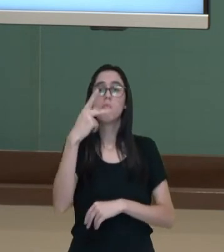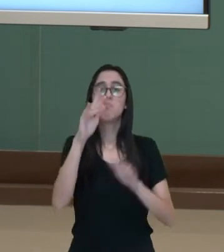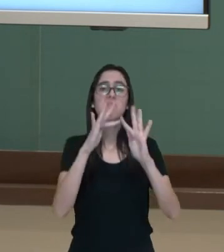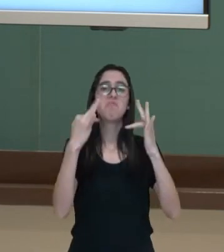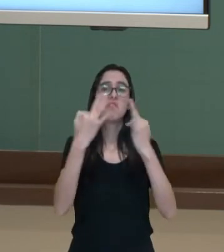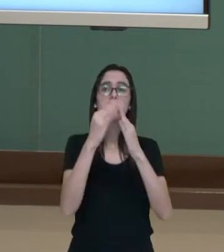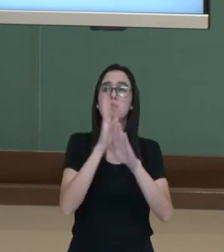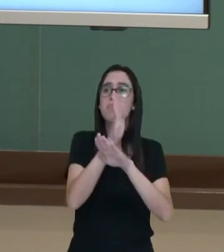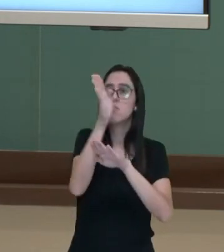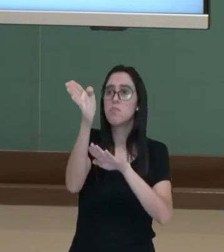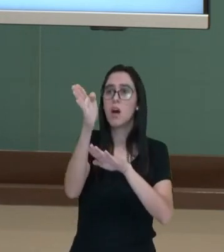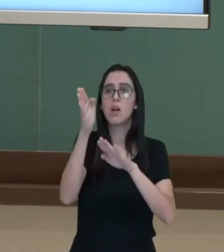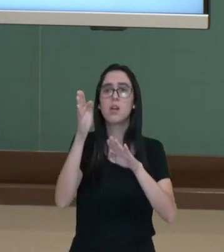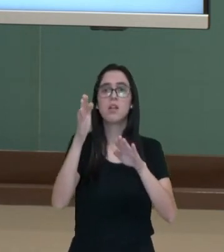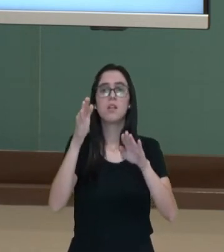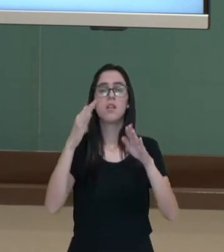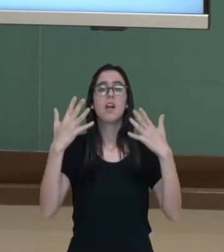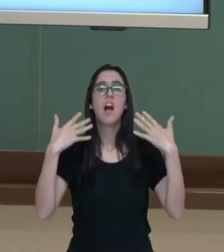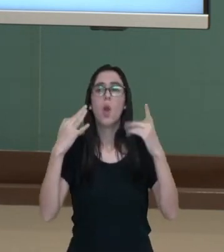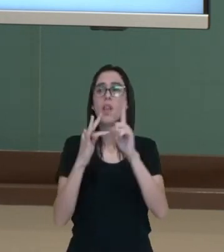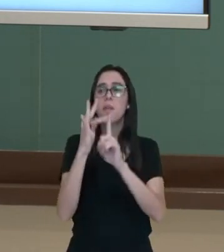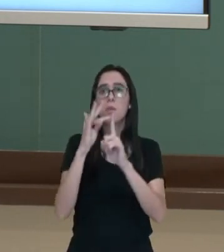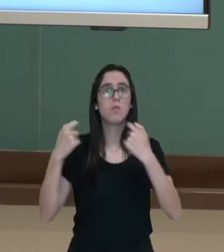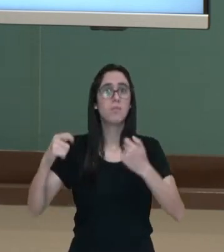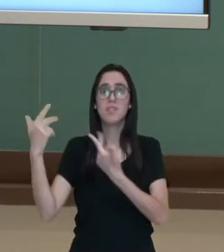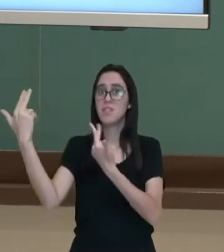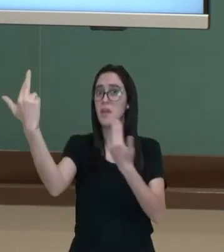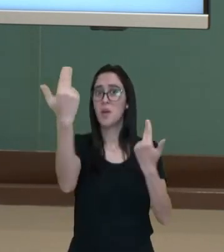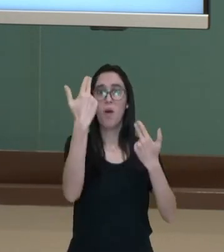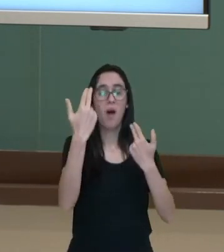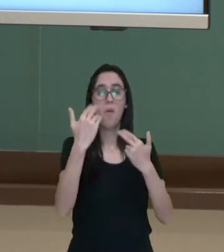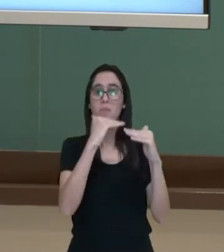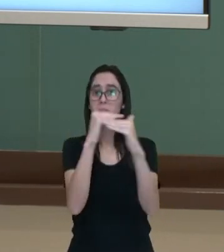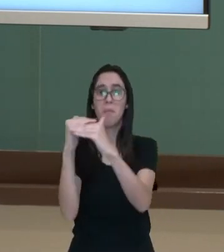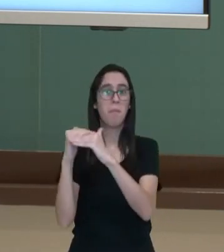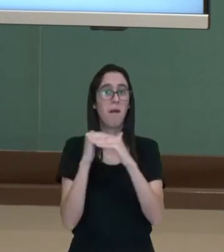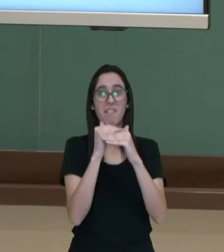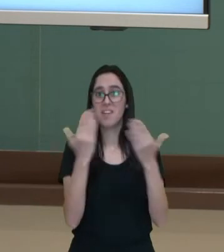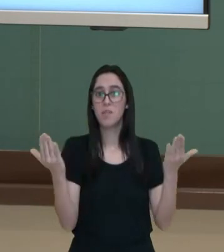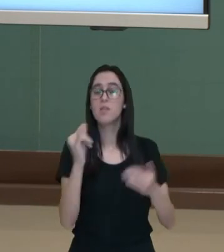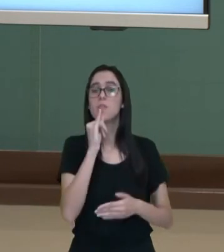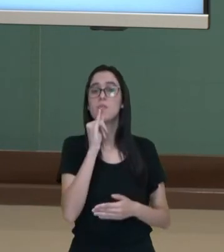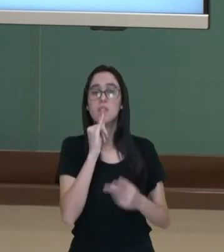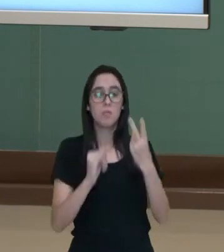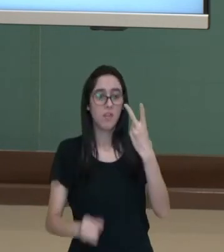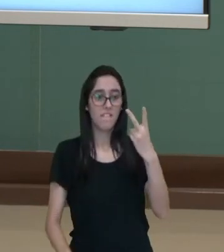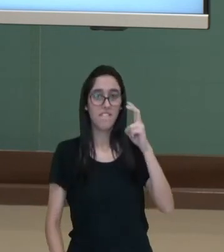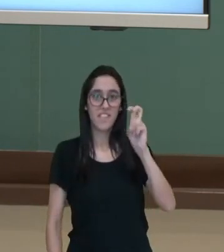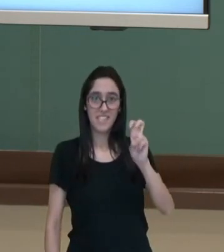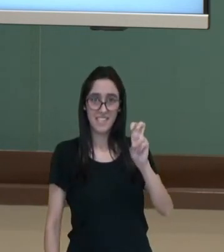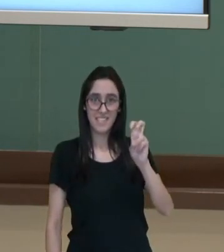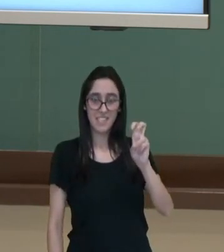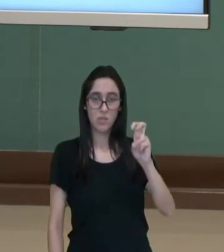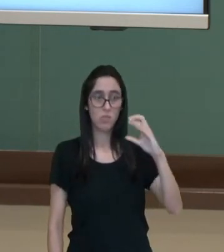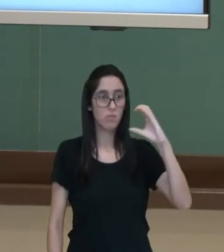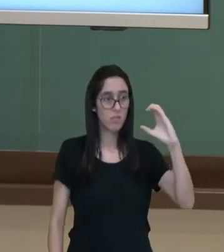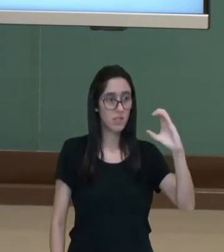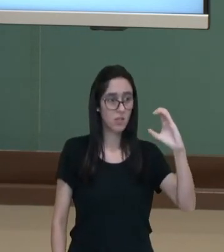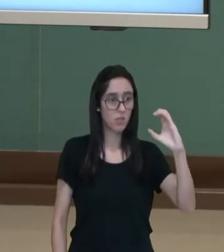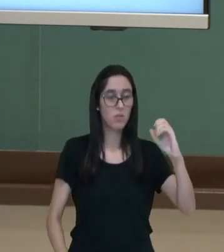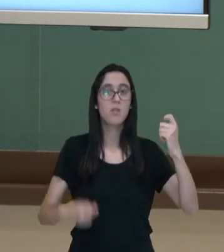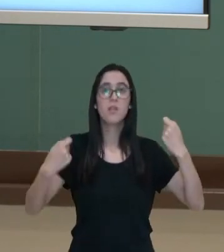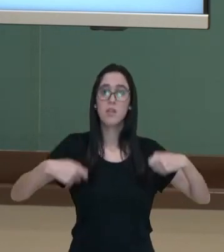ser padronizado, tem que ser a mesma medida. Afinal, 25 Celsius em Curitiba tem que ser o mesmo